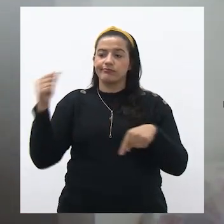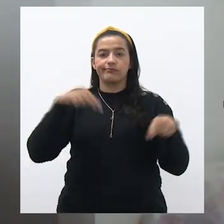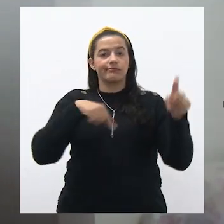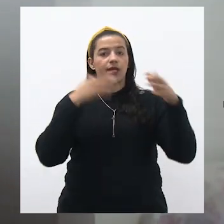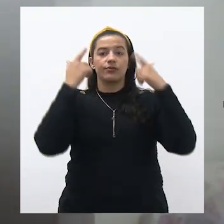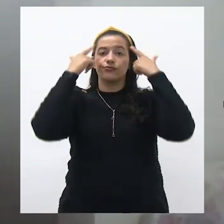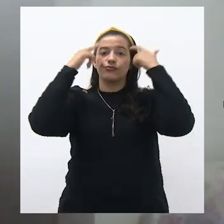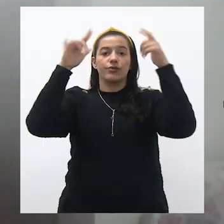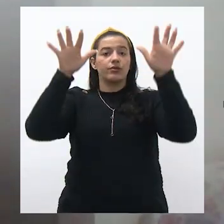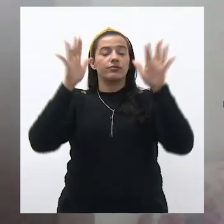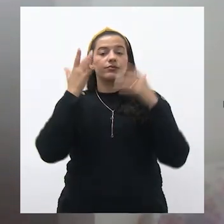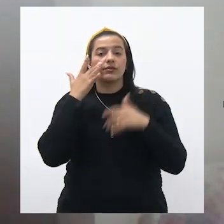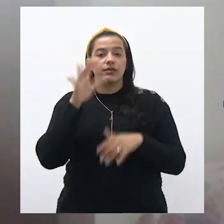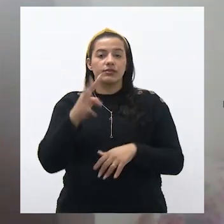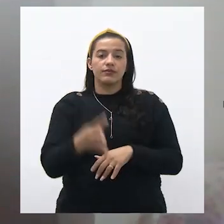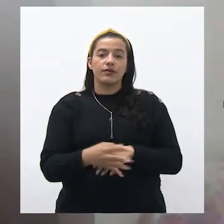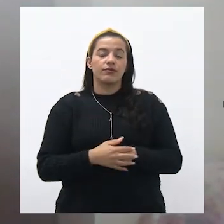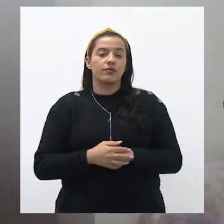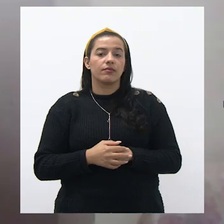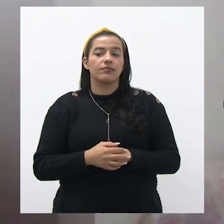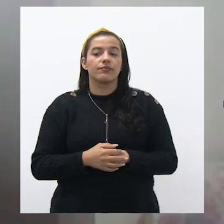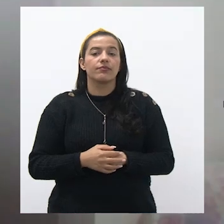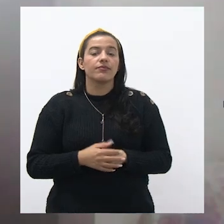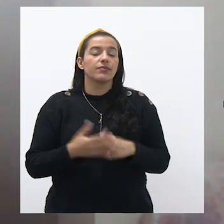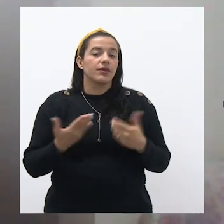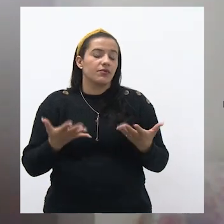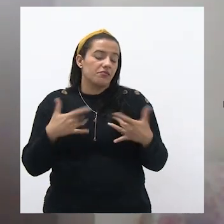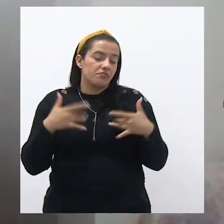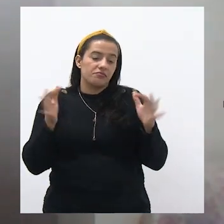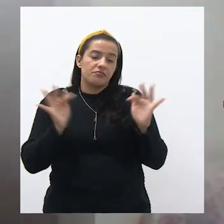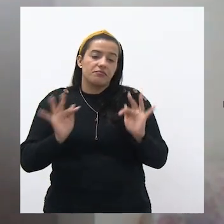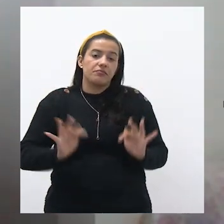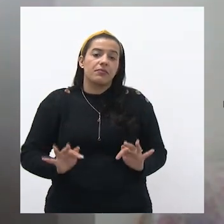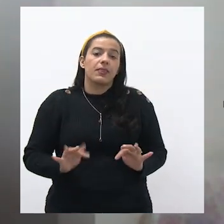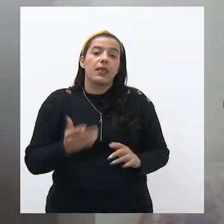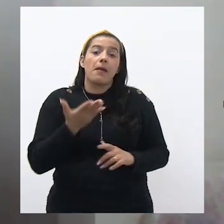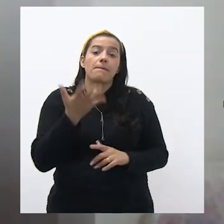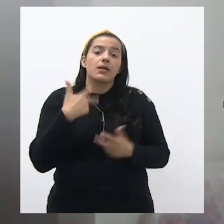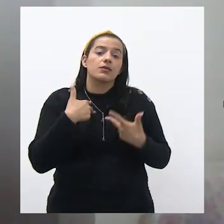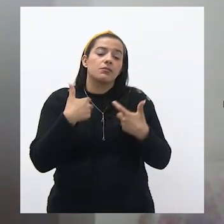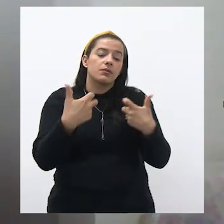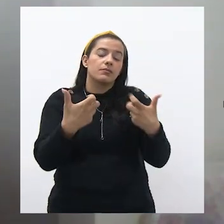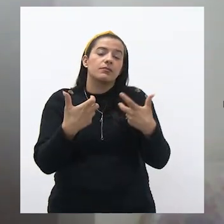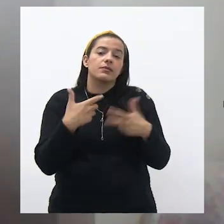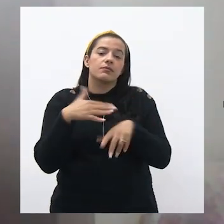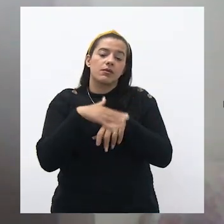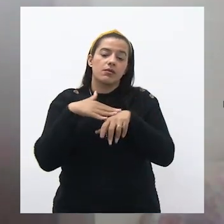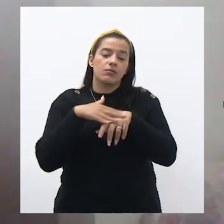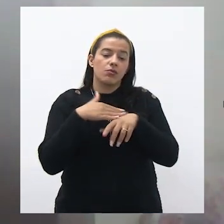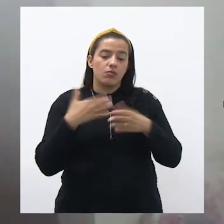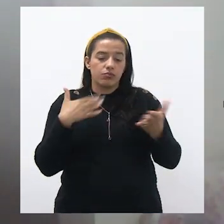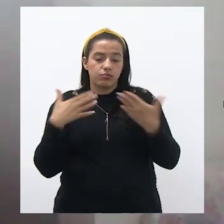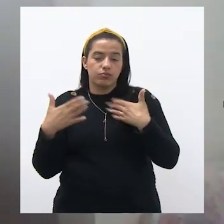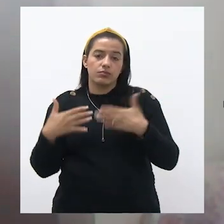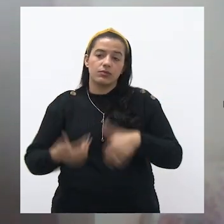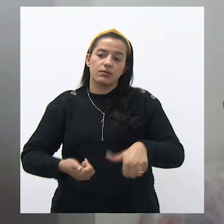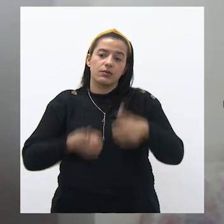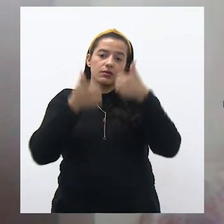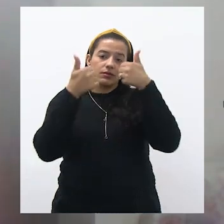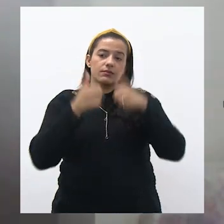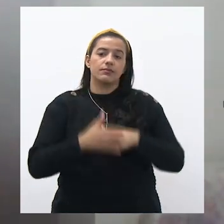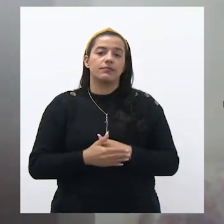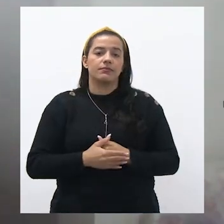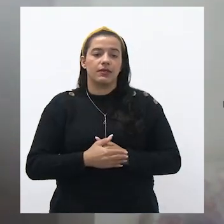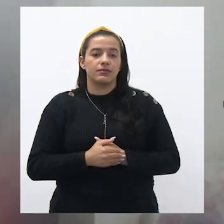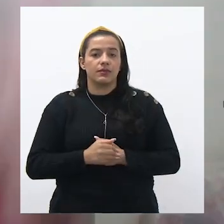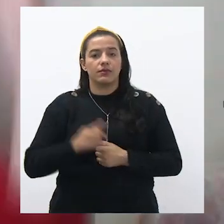quem sabe, eu chego lá no 4, em algum momento eu vou ficar muito feliz, mas eu vou me percebendo e vou me conhecendo mais e melhor, tá bom? Então,